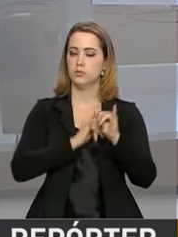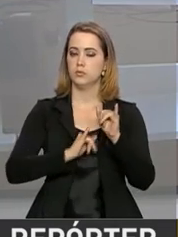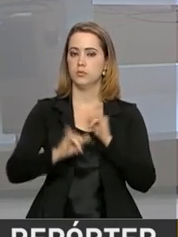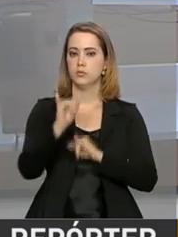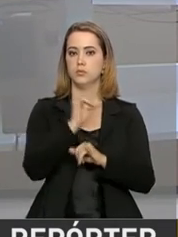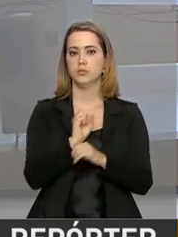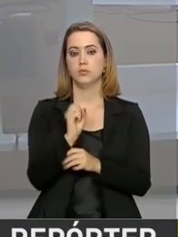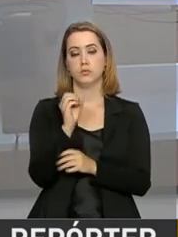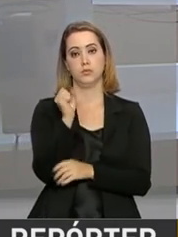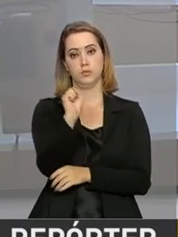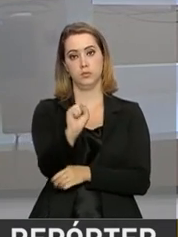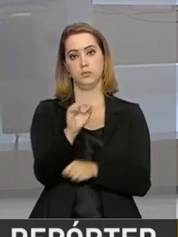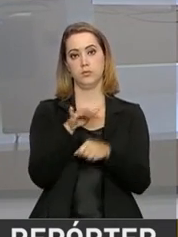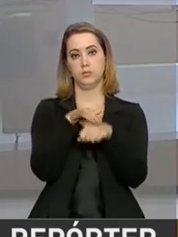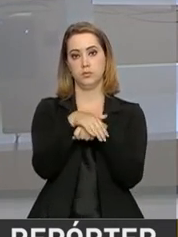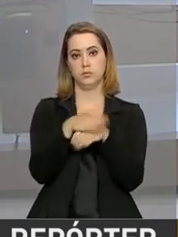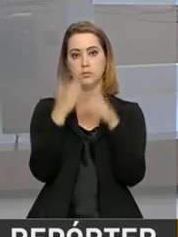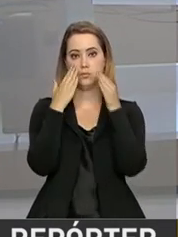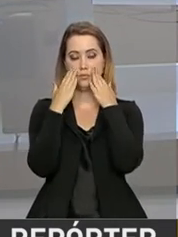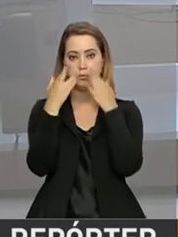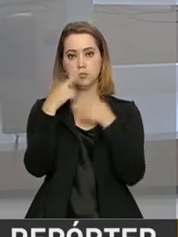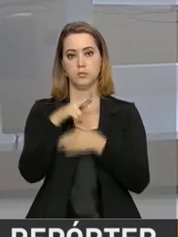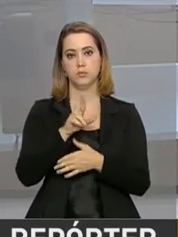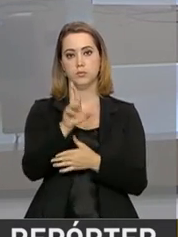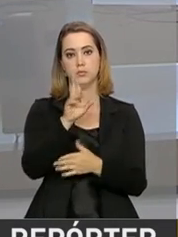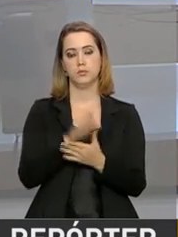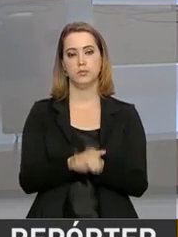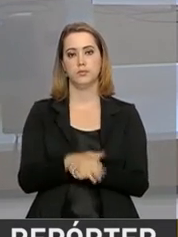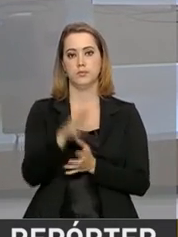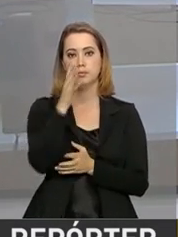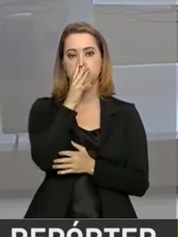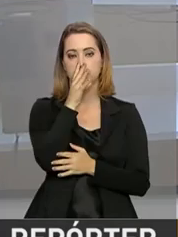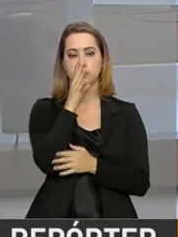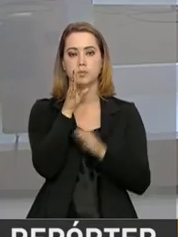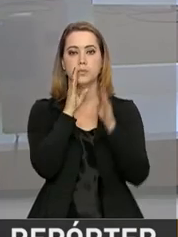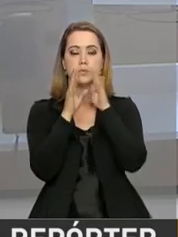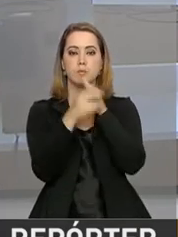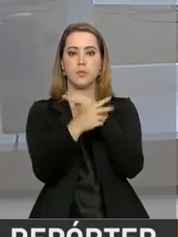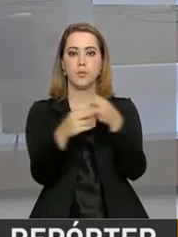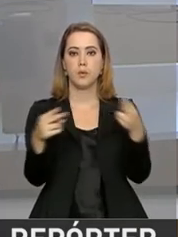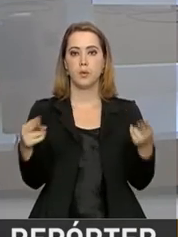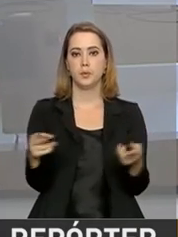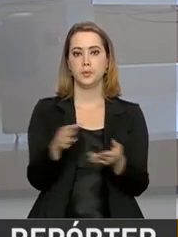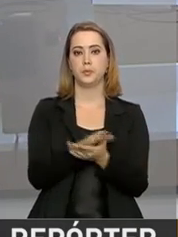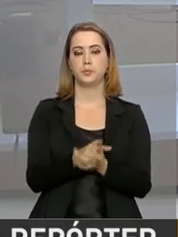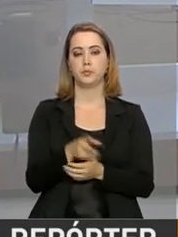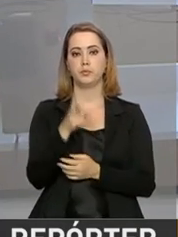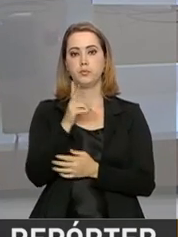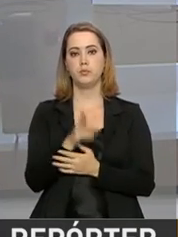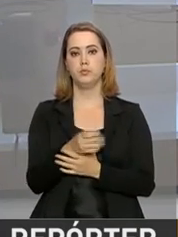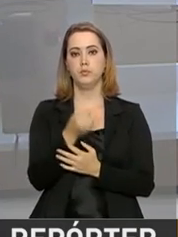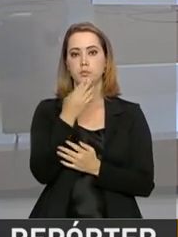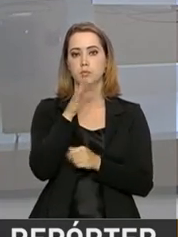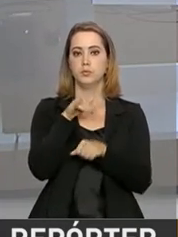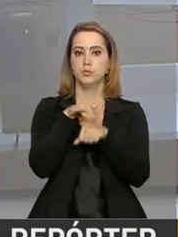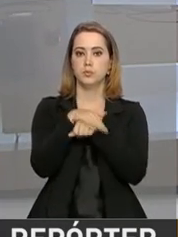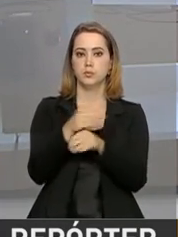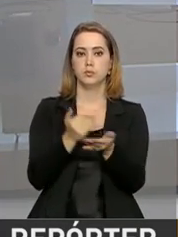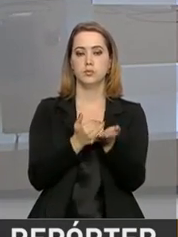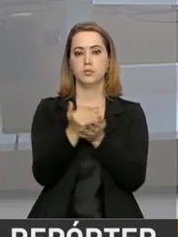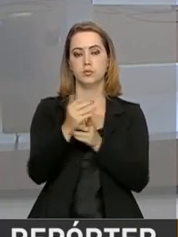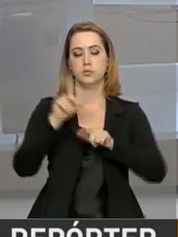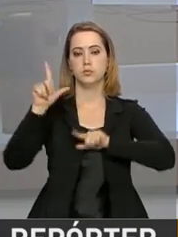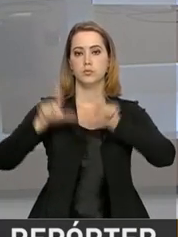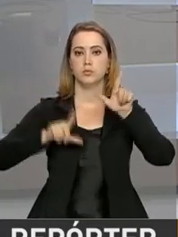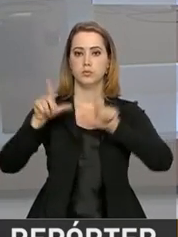informações com as oito da noite na próxima edição do repórter nbr acompanhe as novidades também pelas nossas redes sociais boa noite pra você